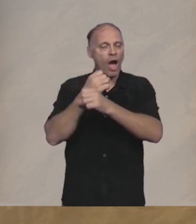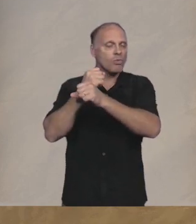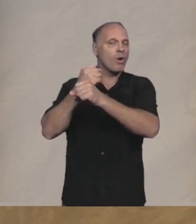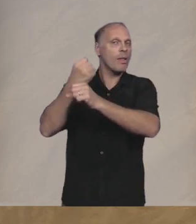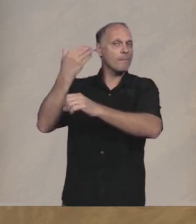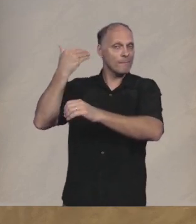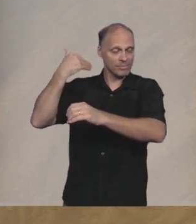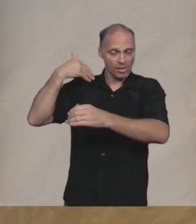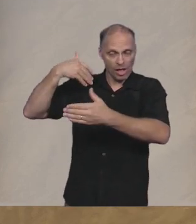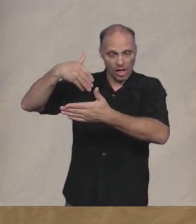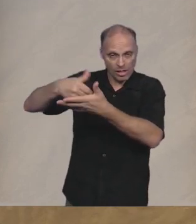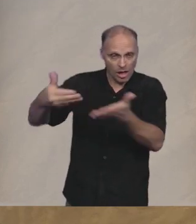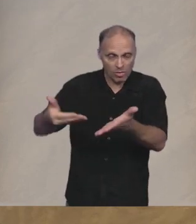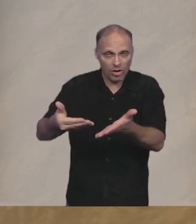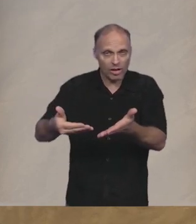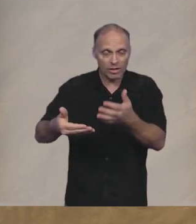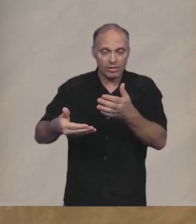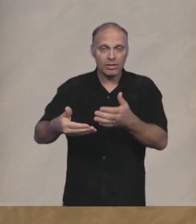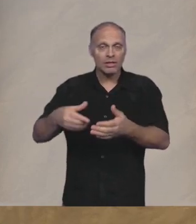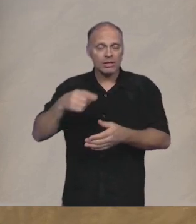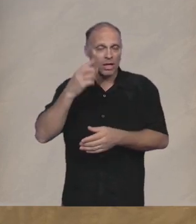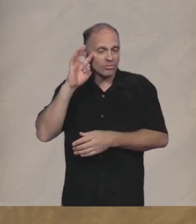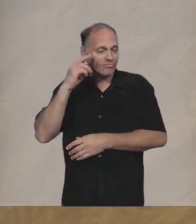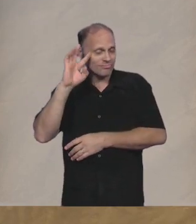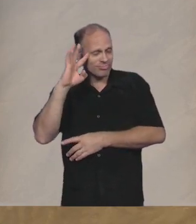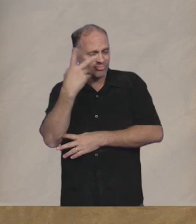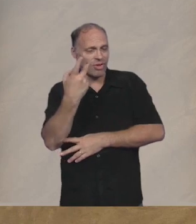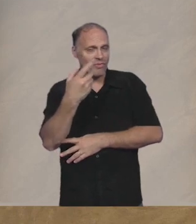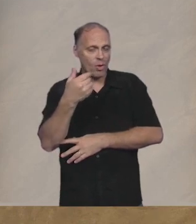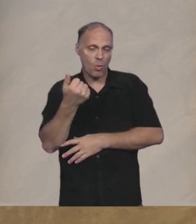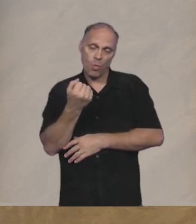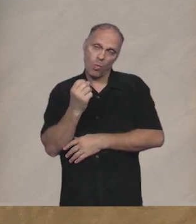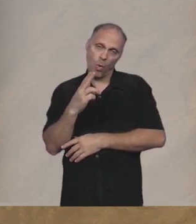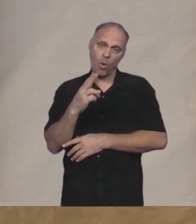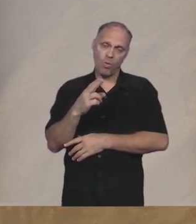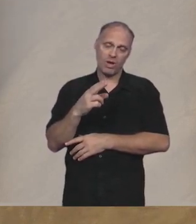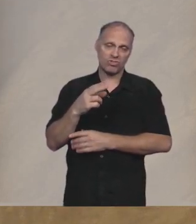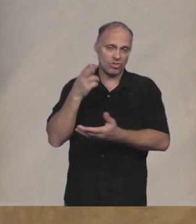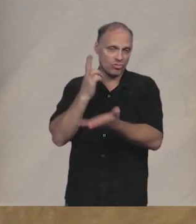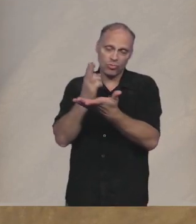gente mata no peito, ou dá um tempo.